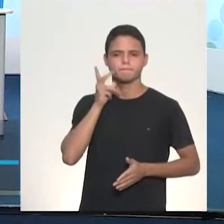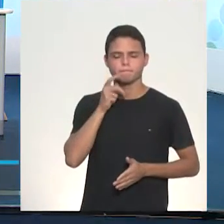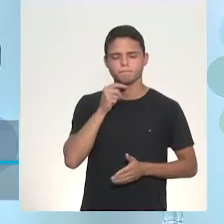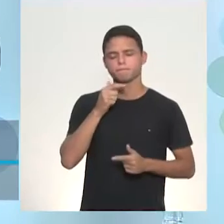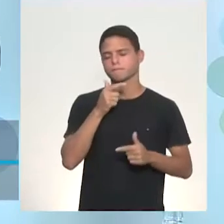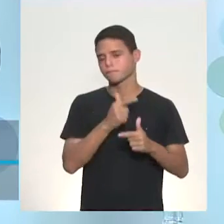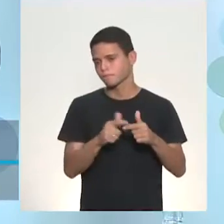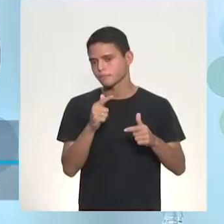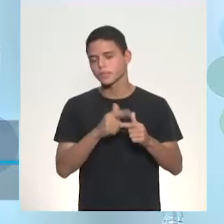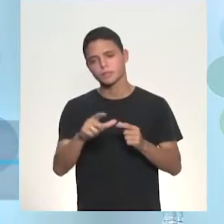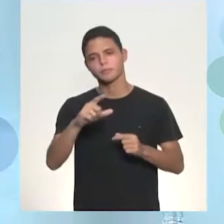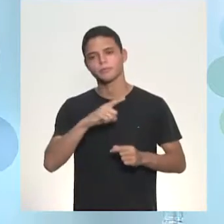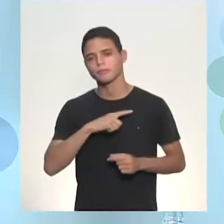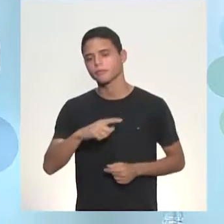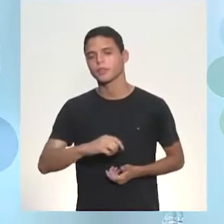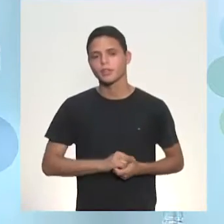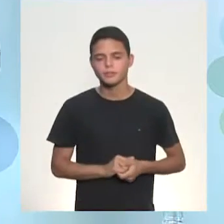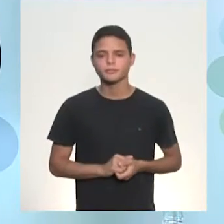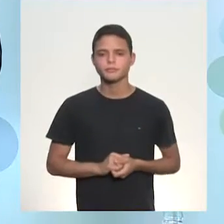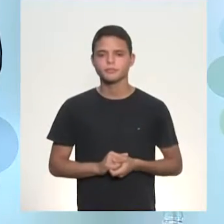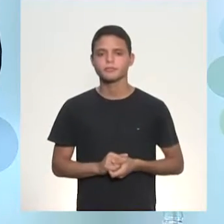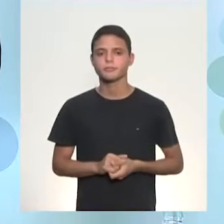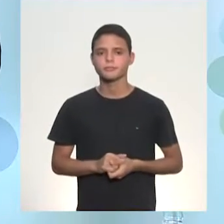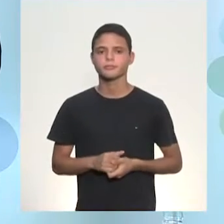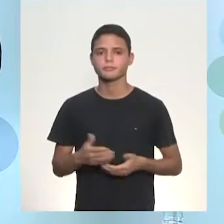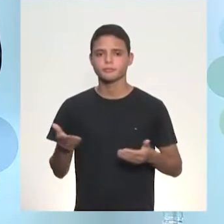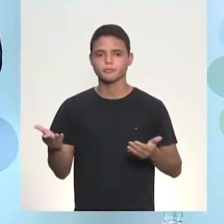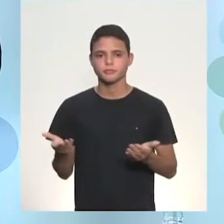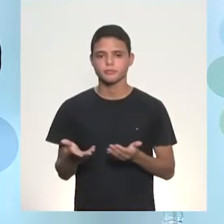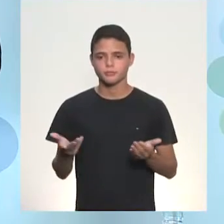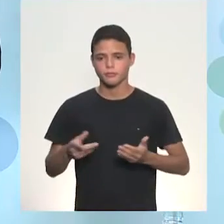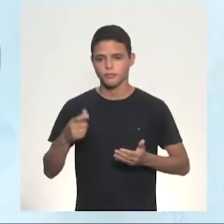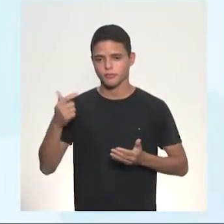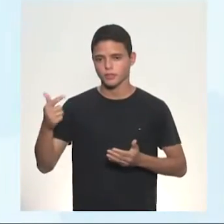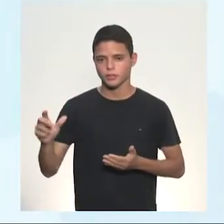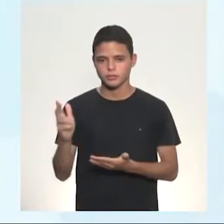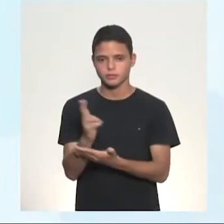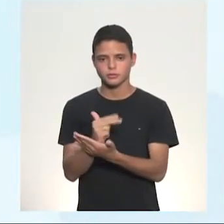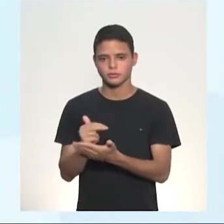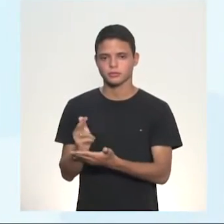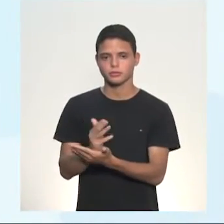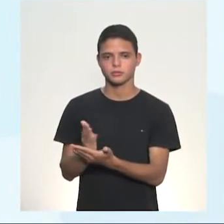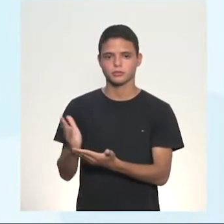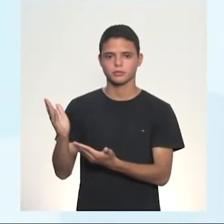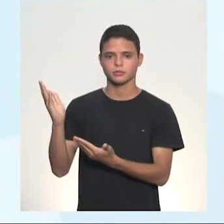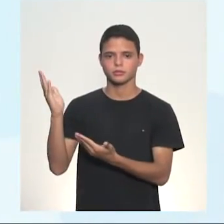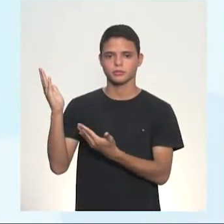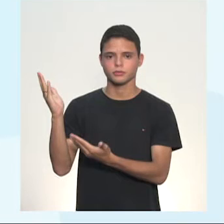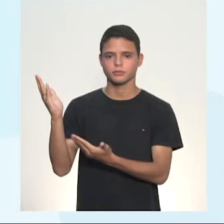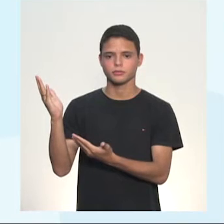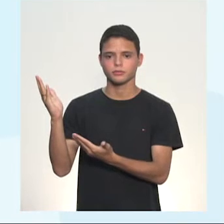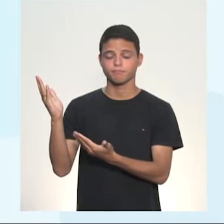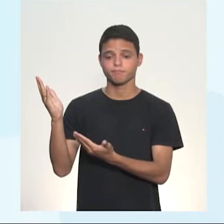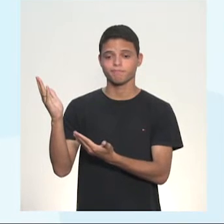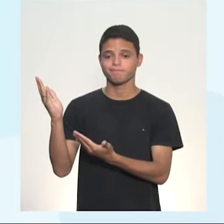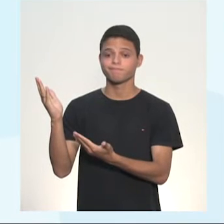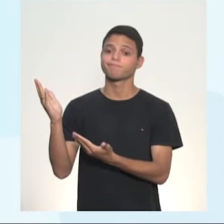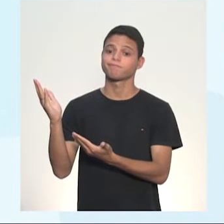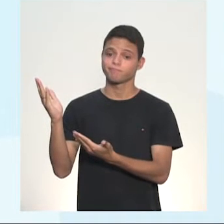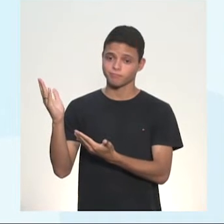Vamos lá então ver agora quem é o nosso próximo personagem. Acho que tá tendo cola aqui já, ó, tem gente que já tá vendo. O que me afeta se os